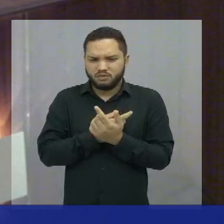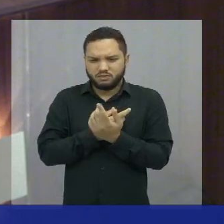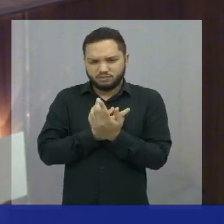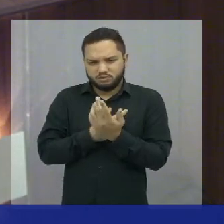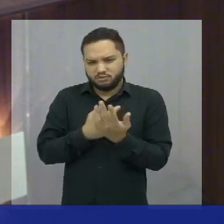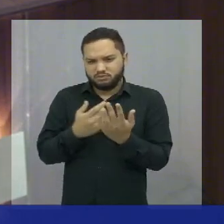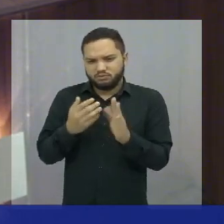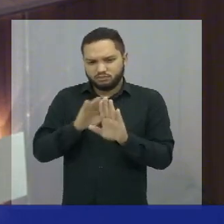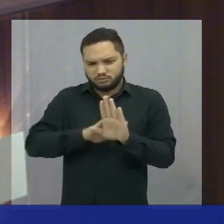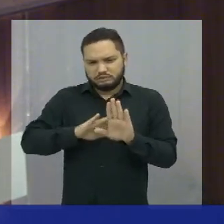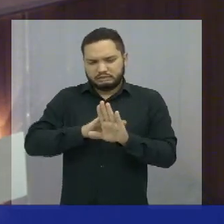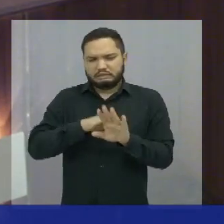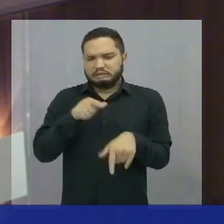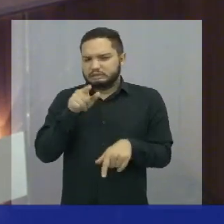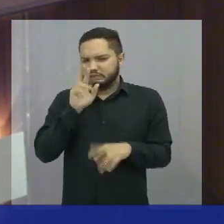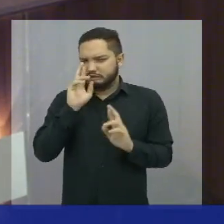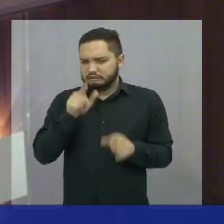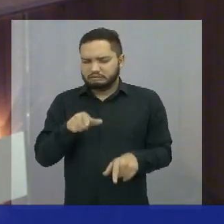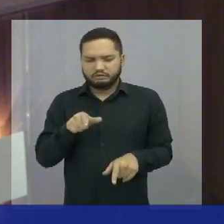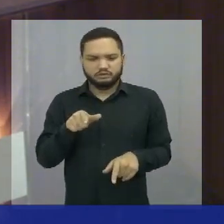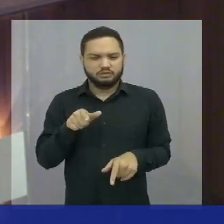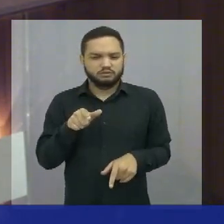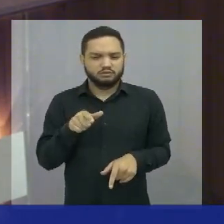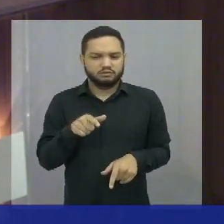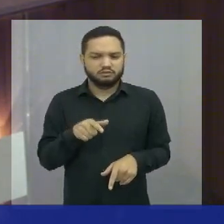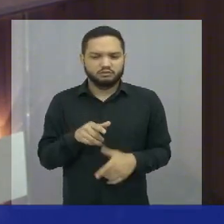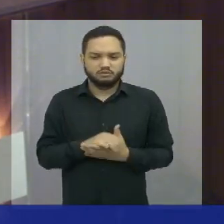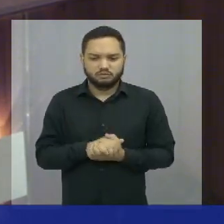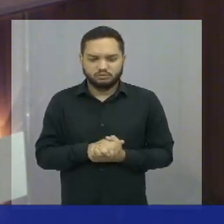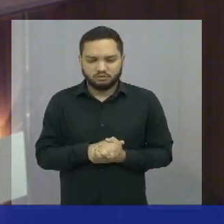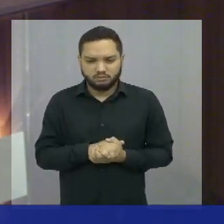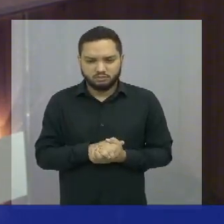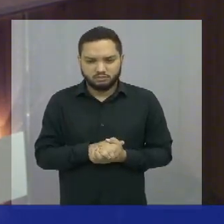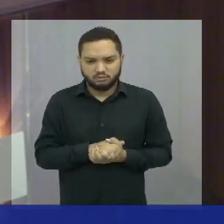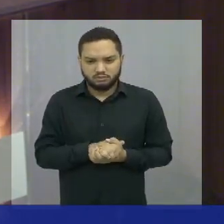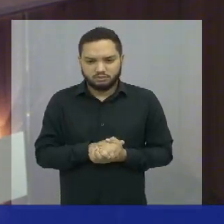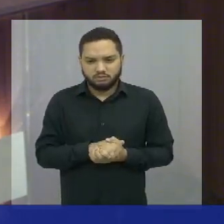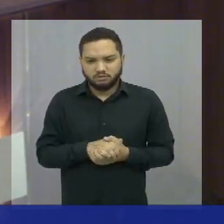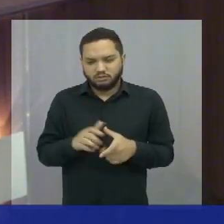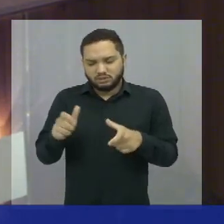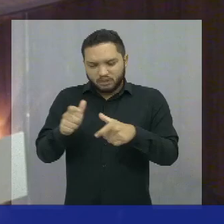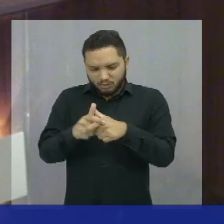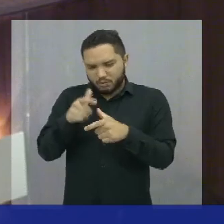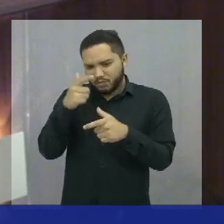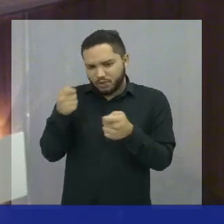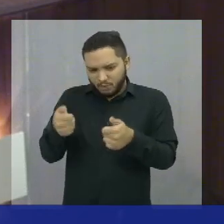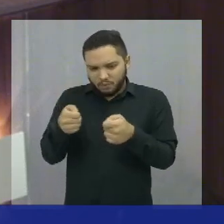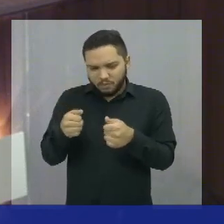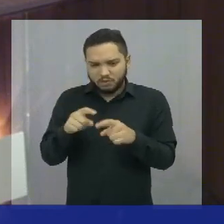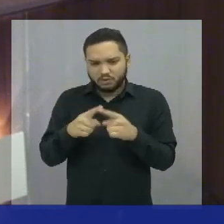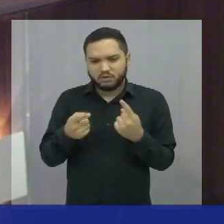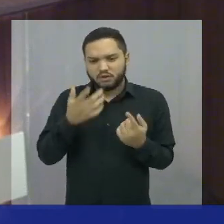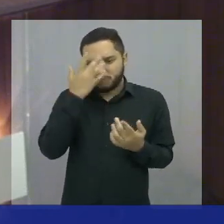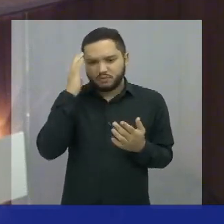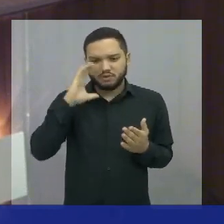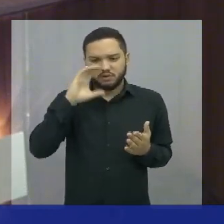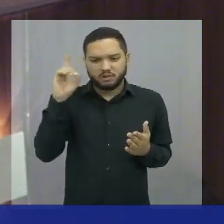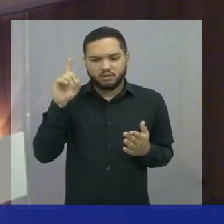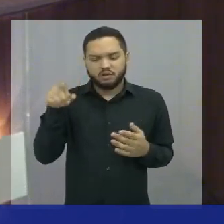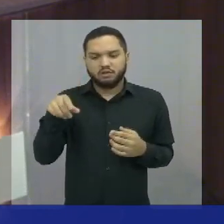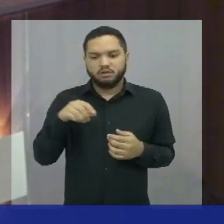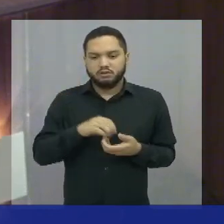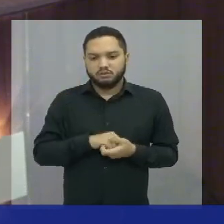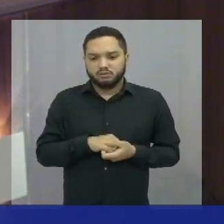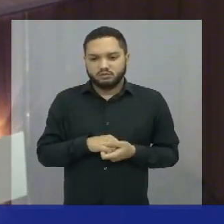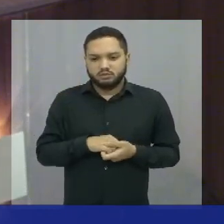ideologia e dá trabalho. É a minoria. Mas gostaria que essa minoria, quem coordena isso, dissesse que quando